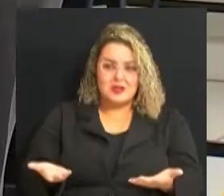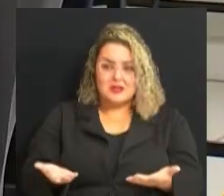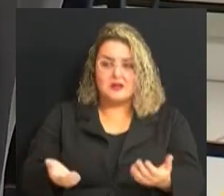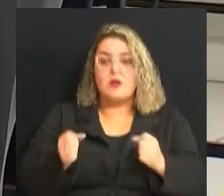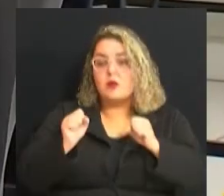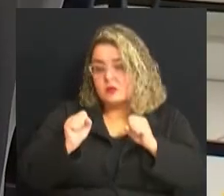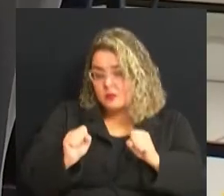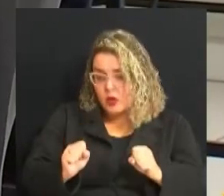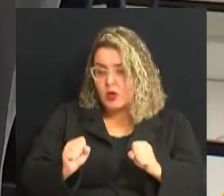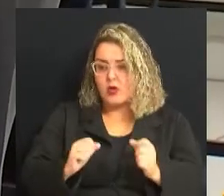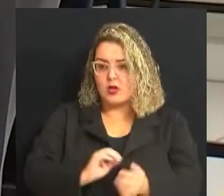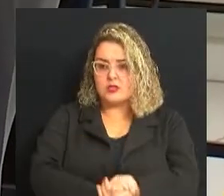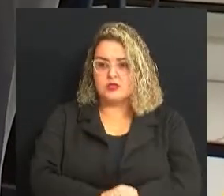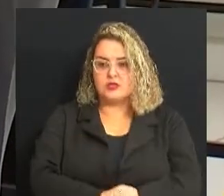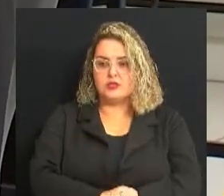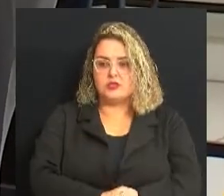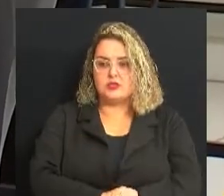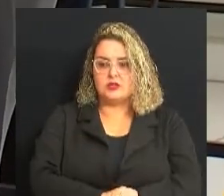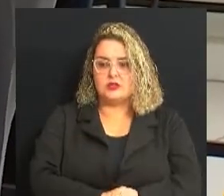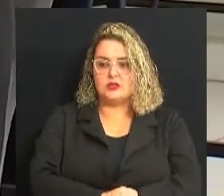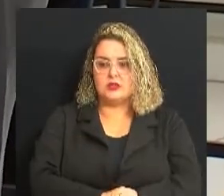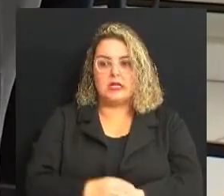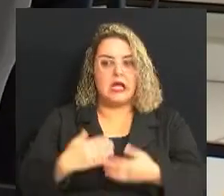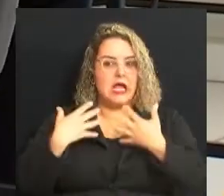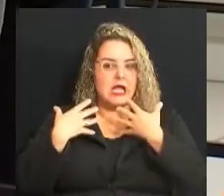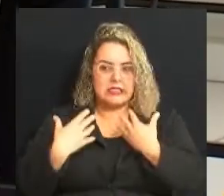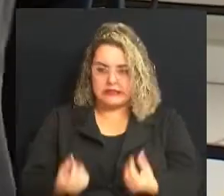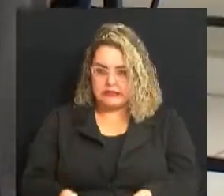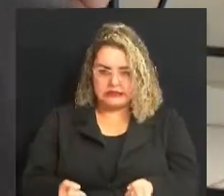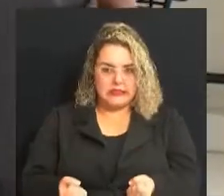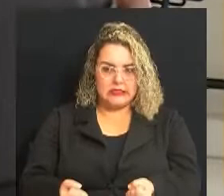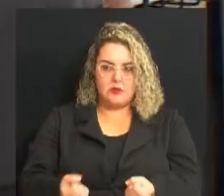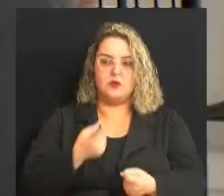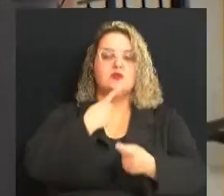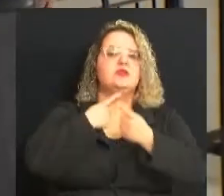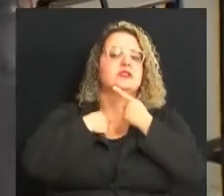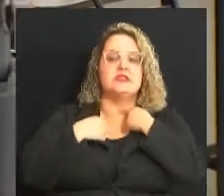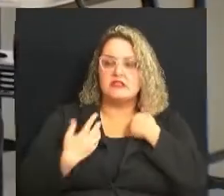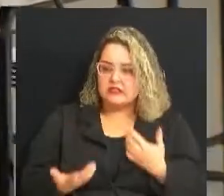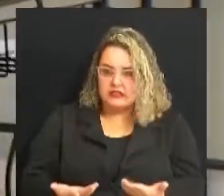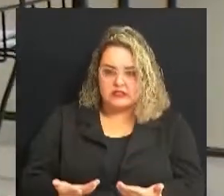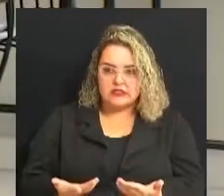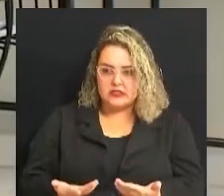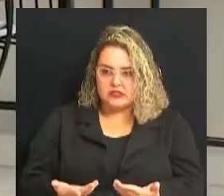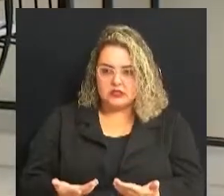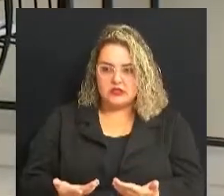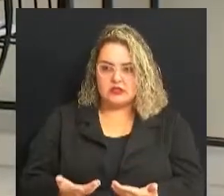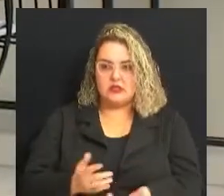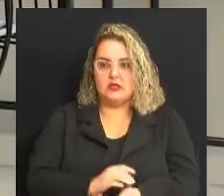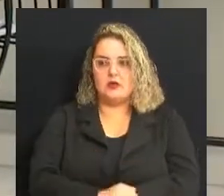né Você pode aceitar ou desejar